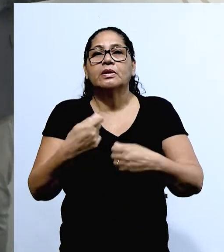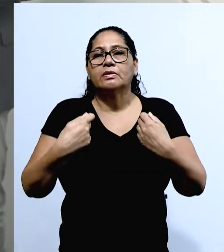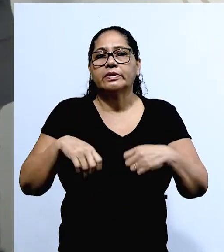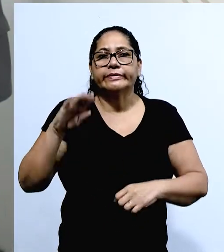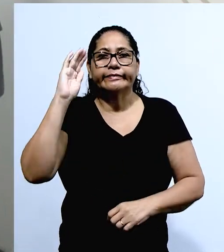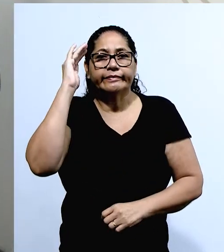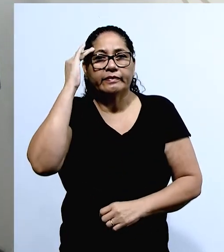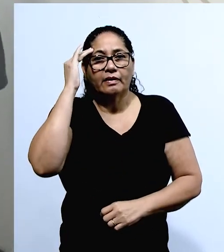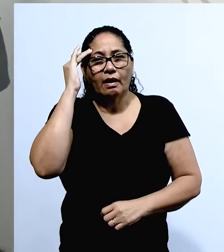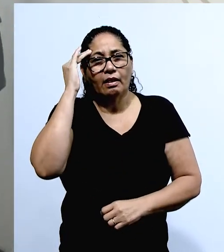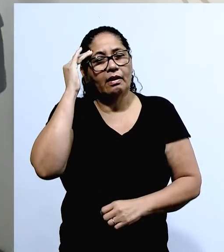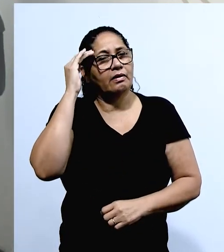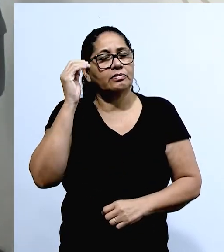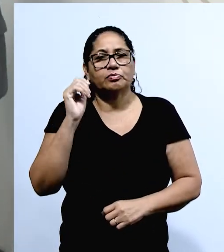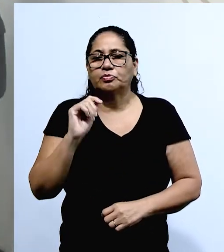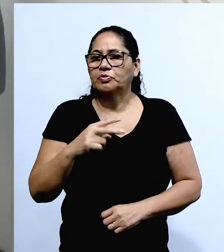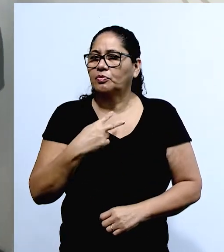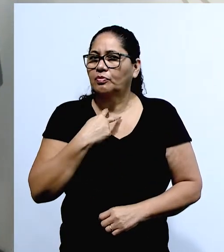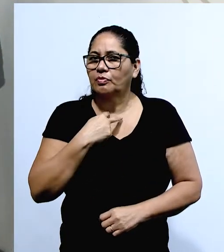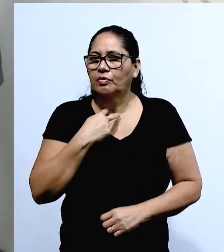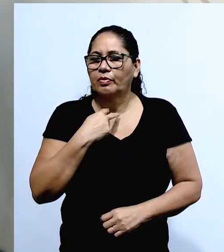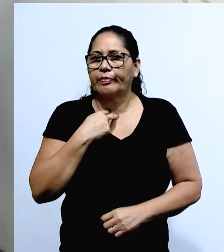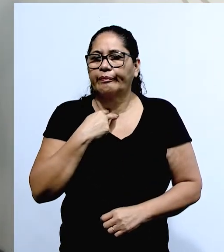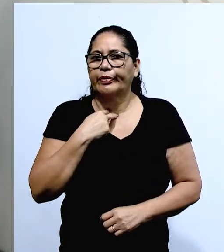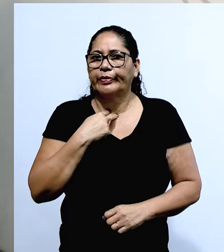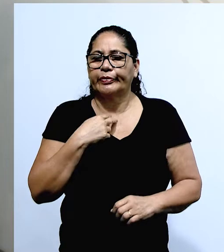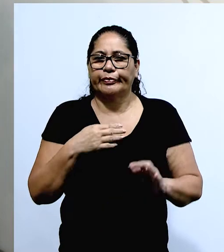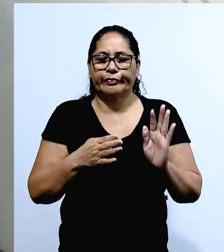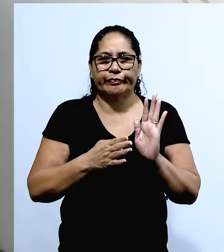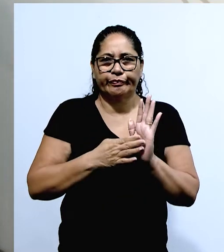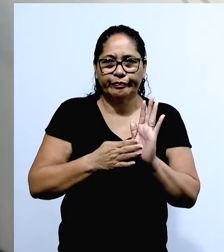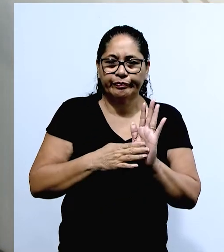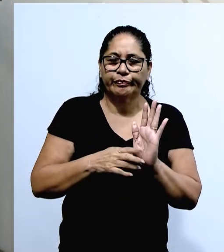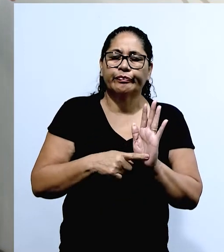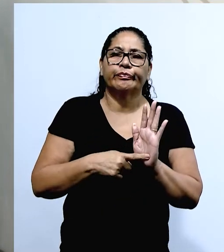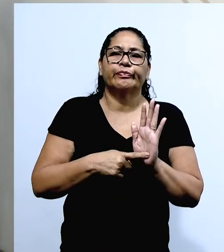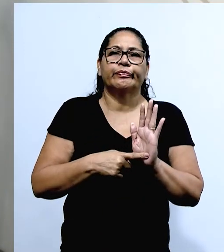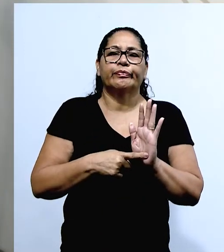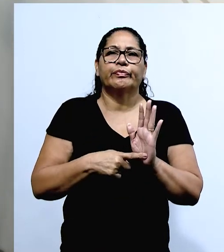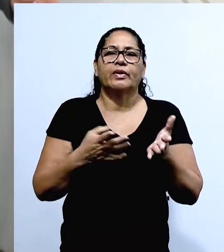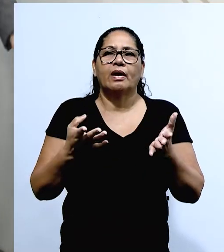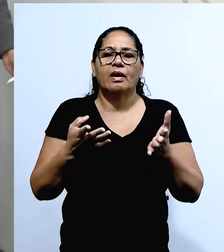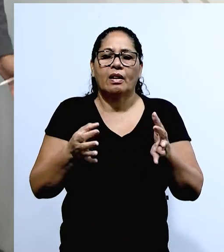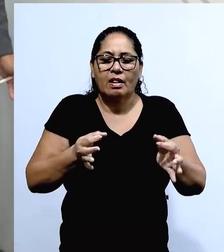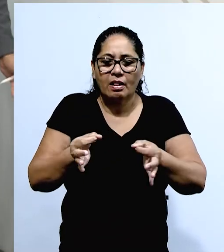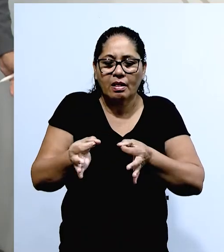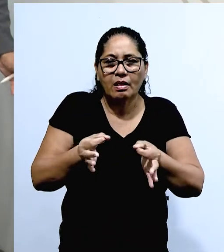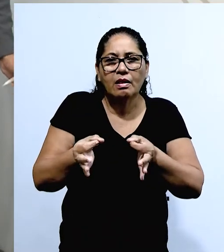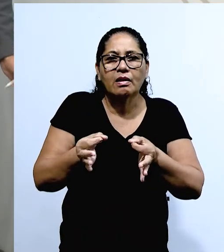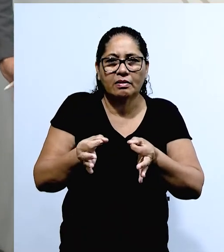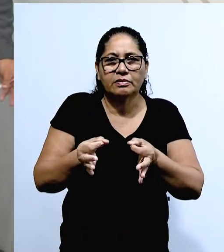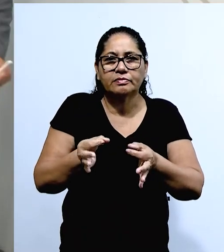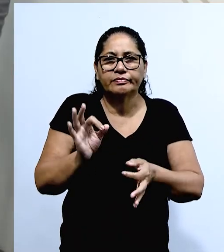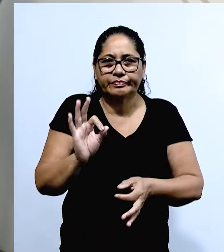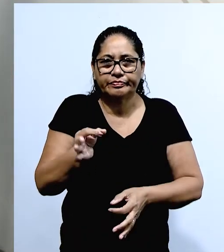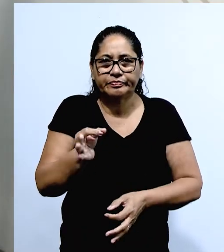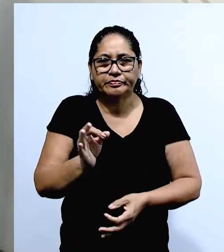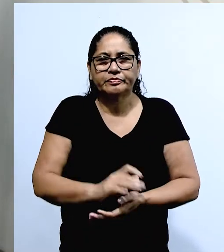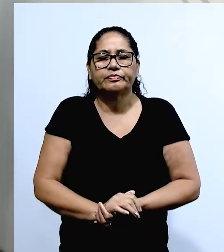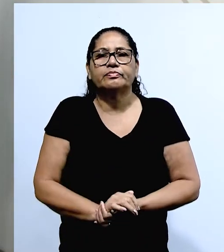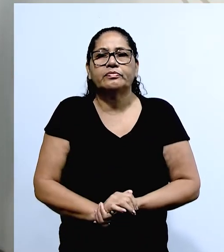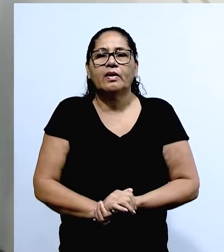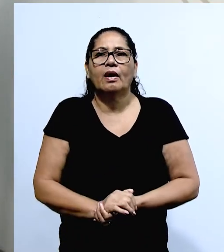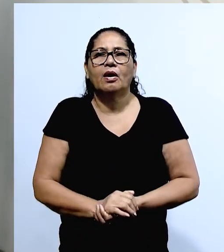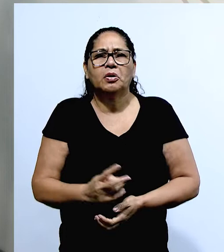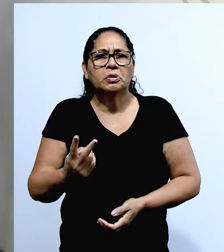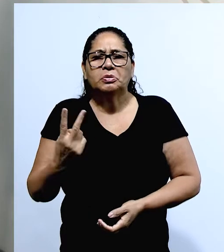um entendimento disso. Você não pode elaborar uma missão que ela seja desconexa aí com a realidade da tua organização. Perfeito? Logo, logo veremos aqui